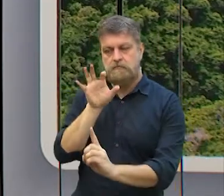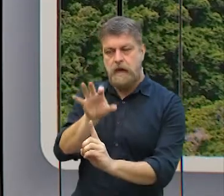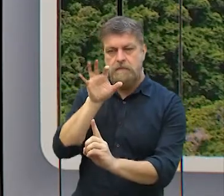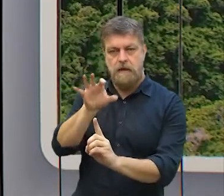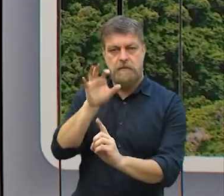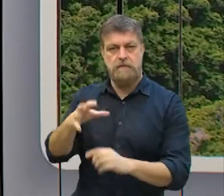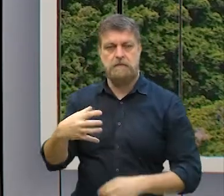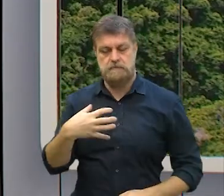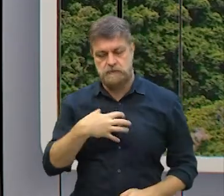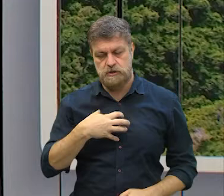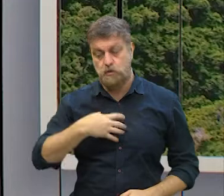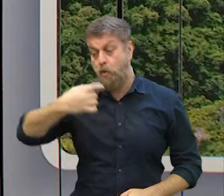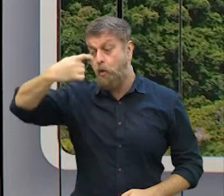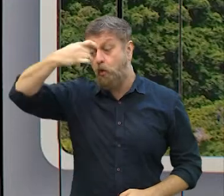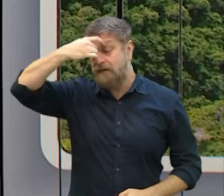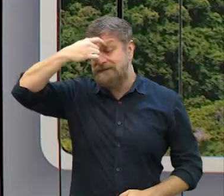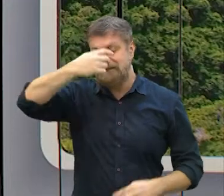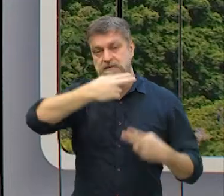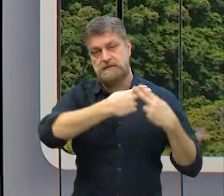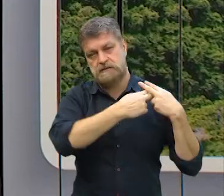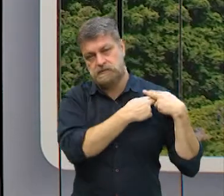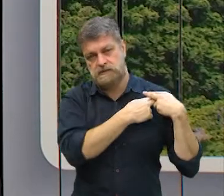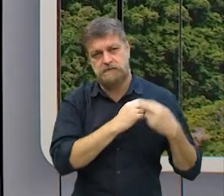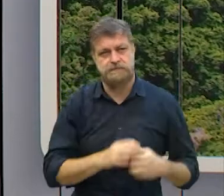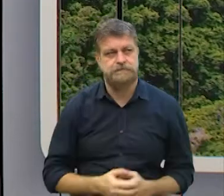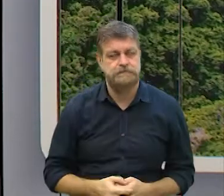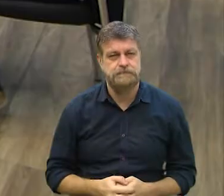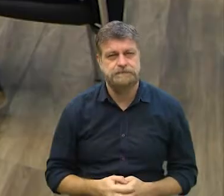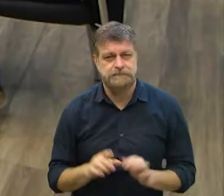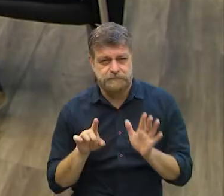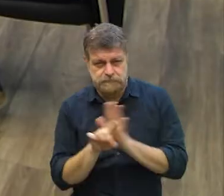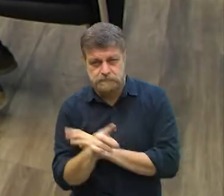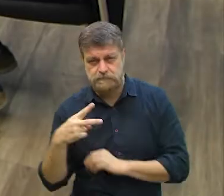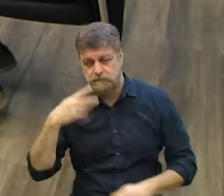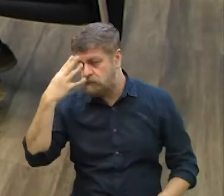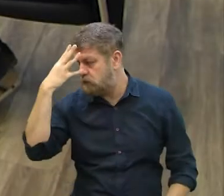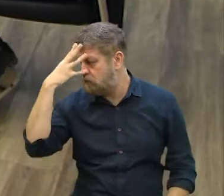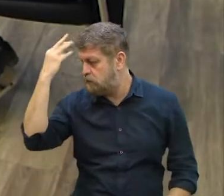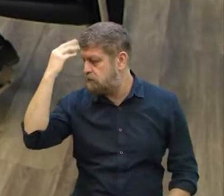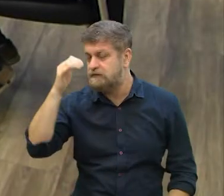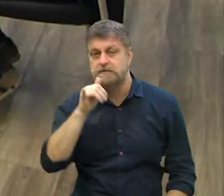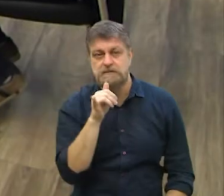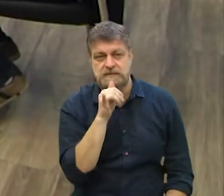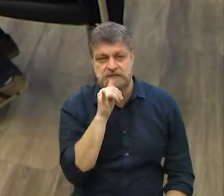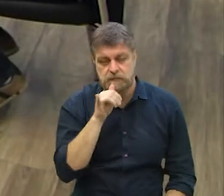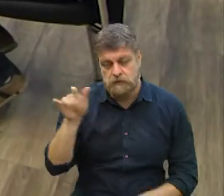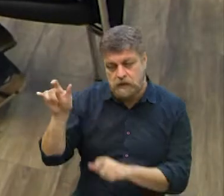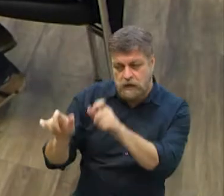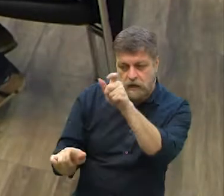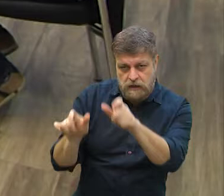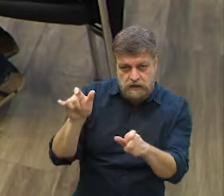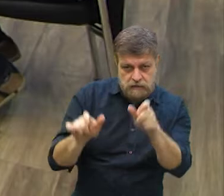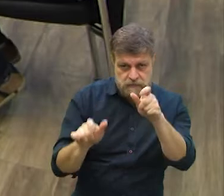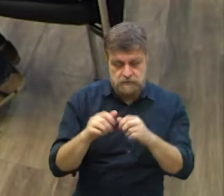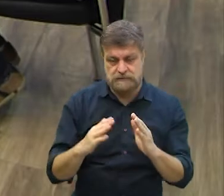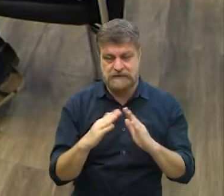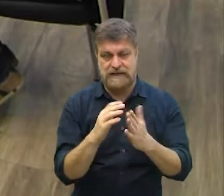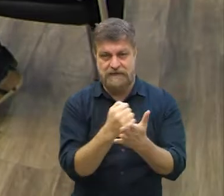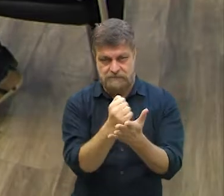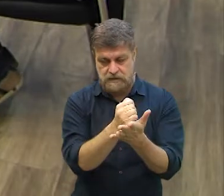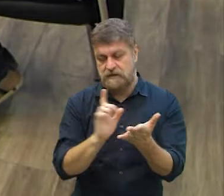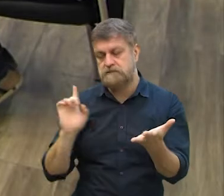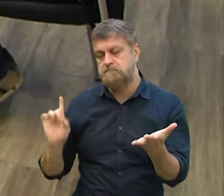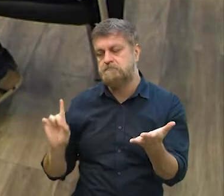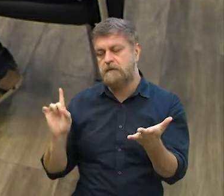passado, tem feito isso de forma bem consciente e responsável. Marcelo, até pegando os exemplos, né, das pessoas que vão até a